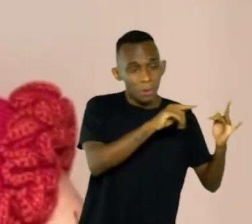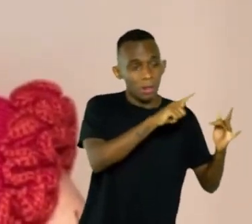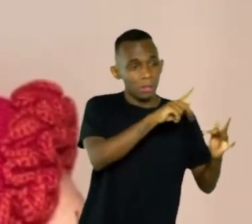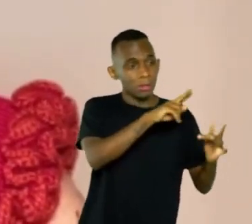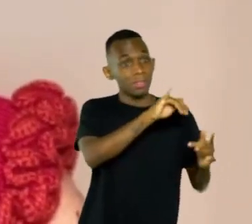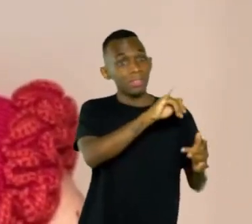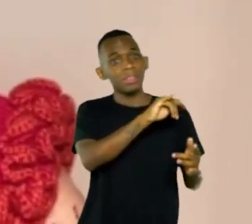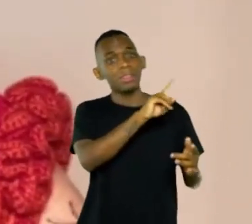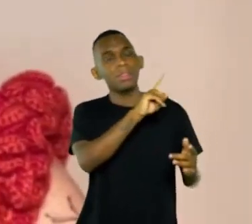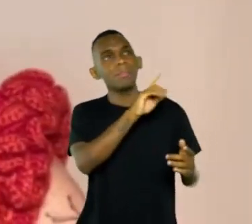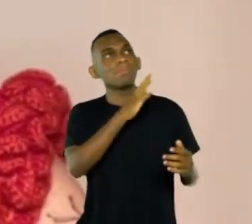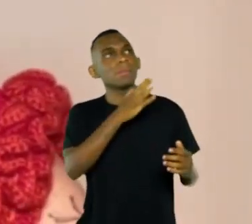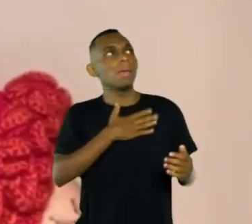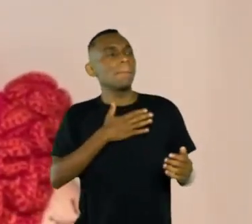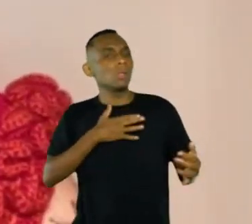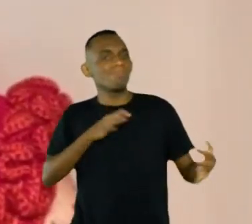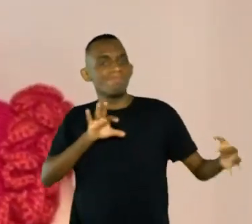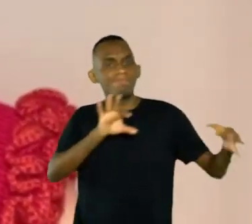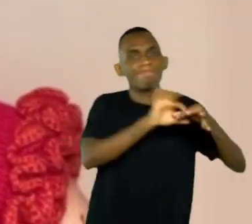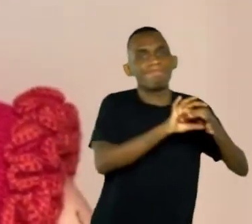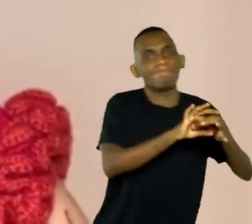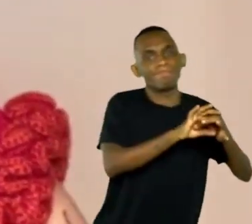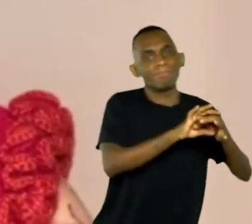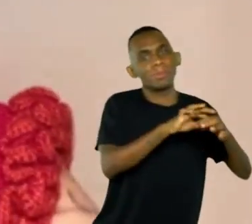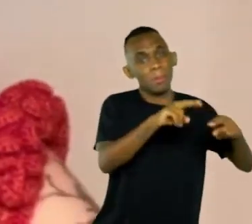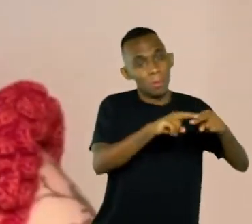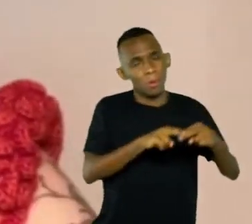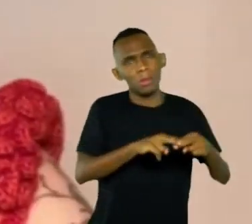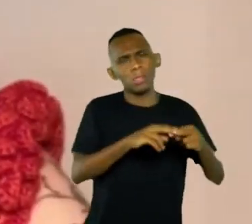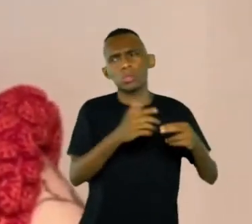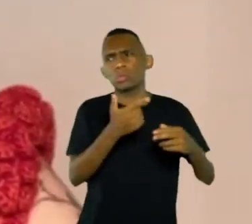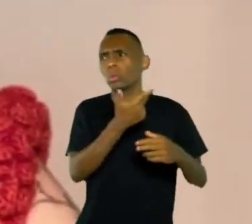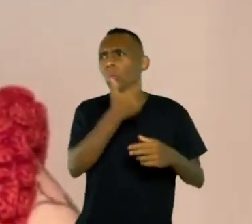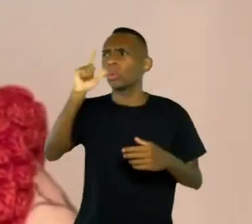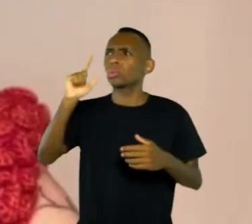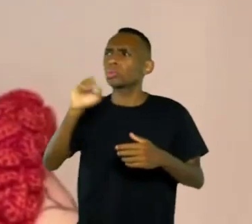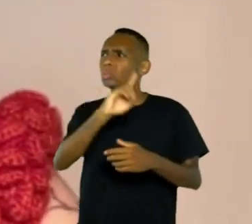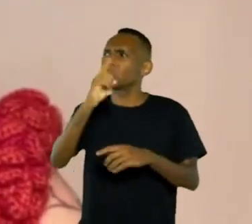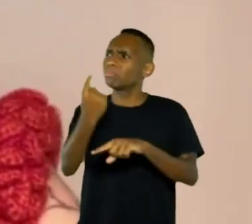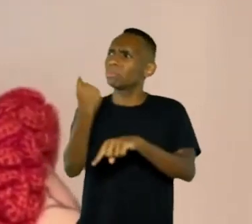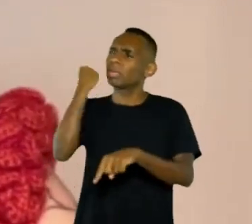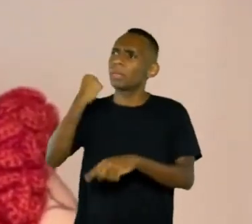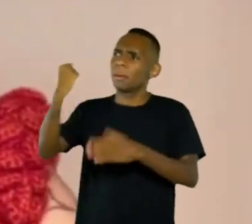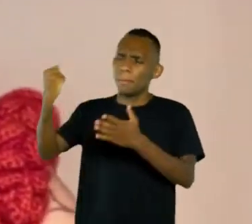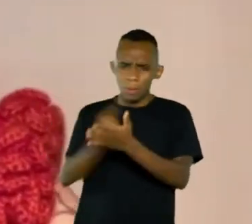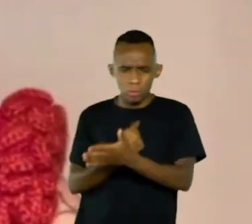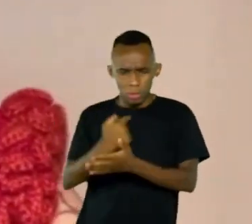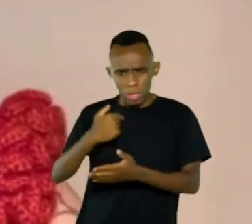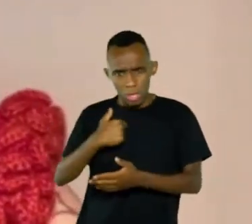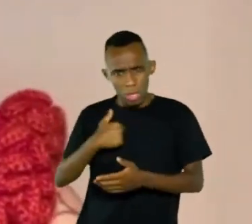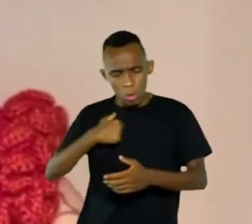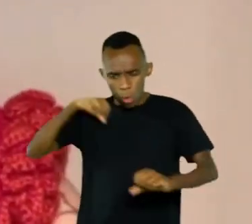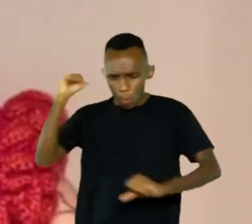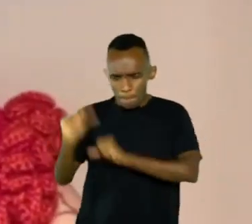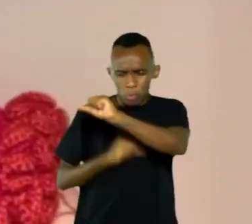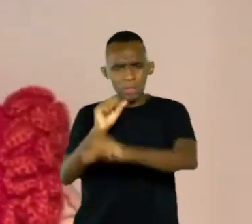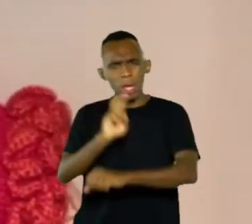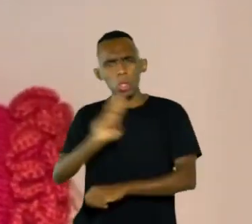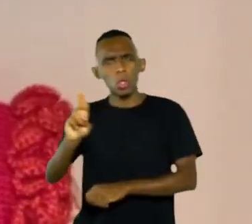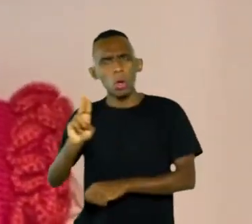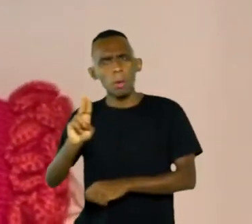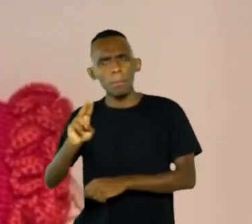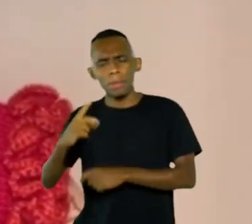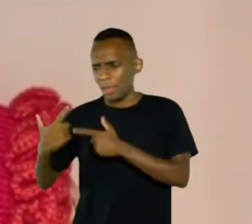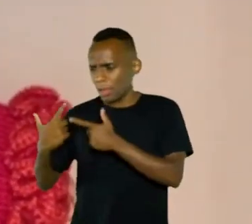eu ia, né? Por isso que outro dia alguém perguntou para mim assim, mas você vai mudar de Cris Guerra para Cris Pá? Você não é